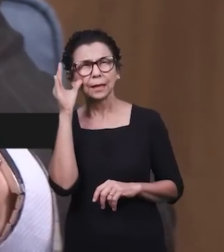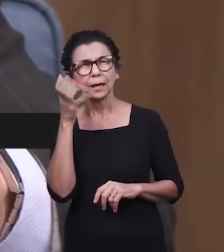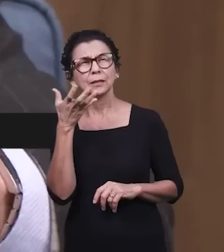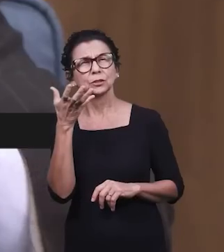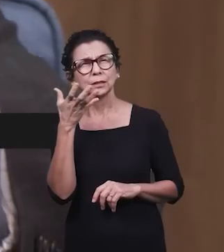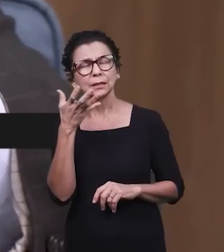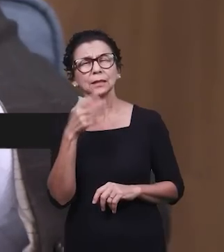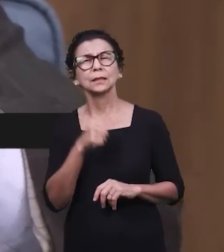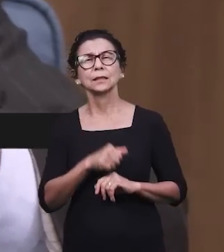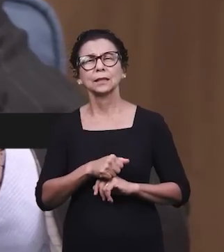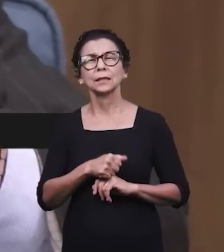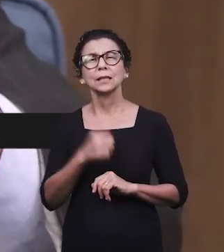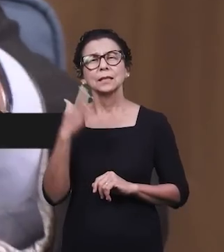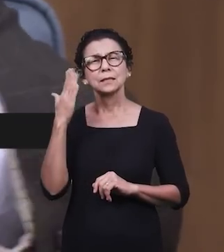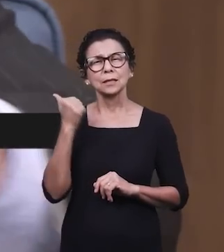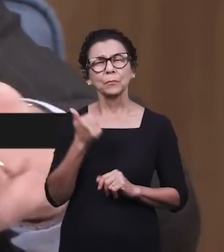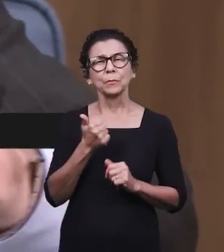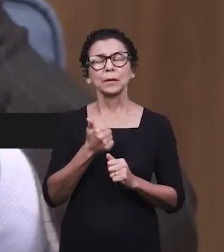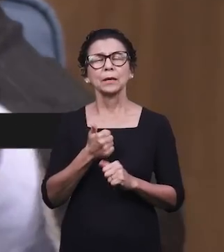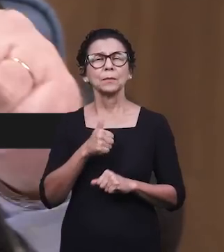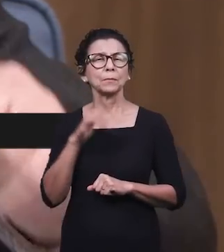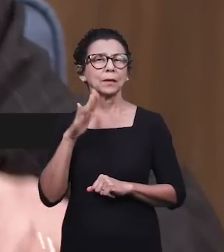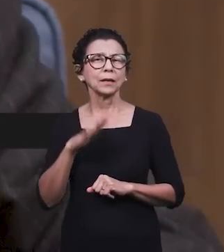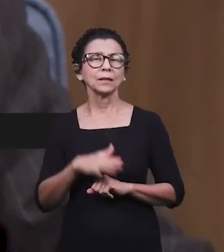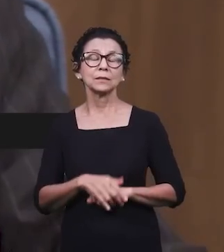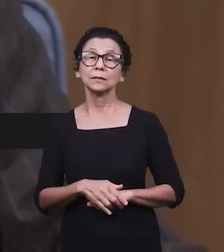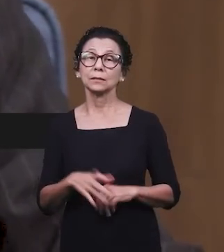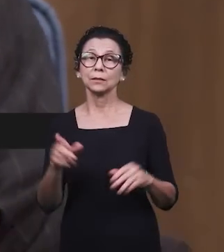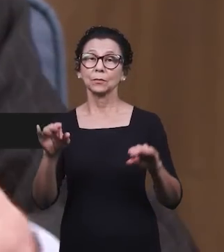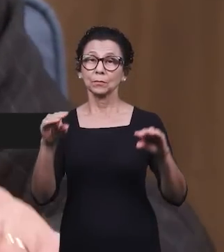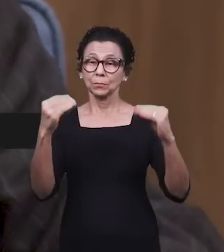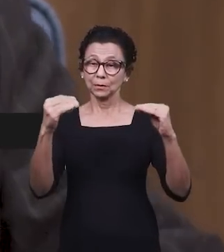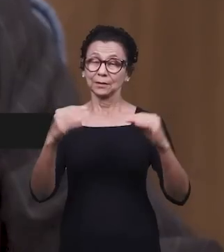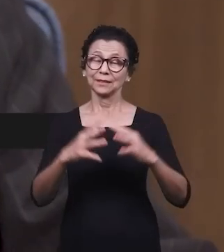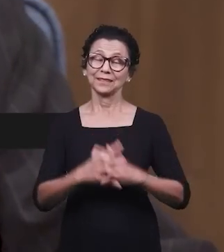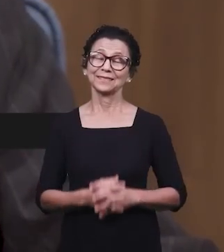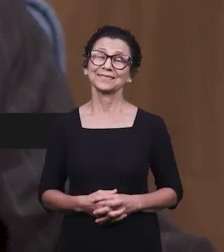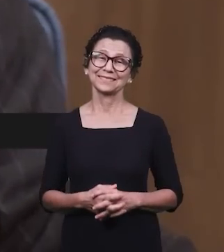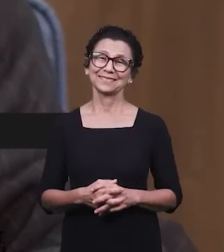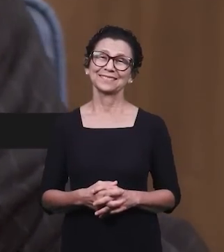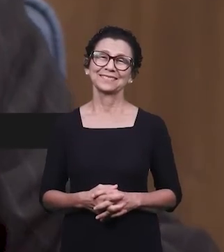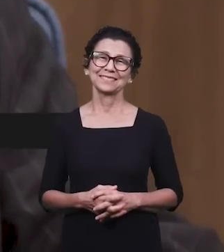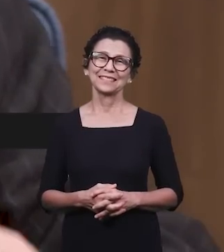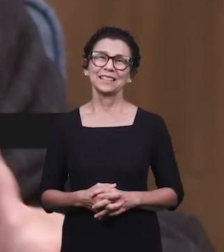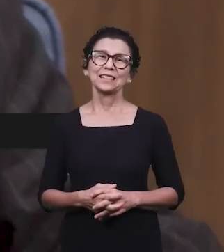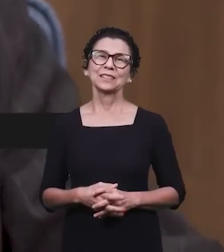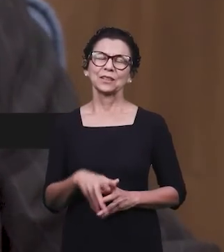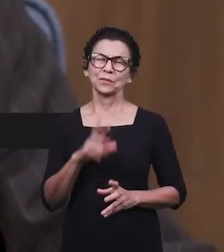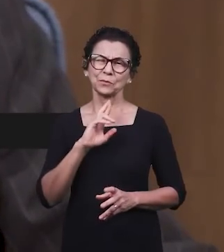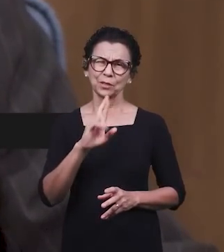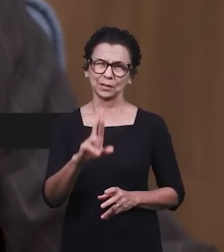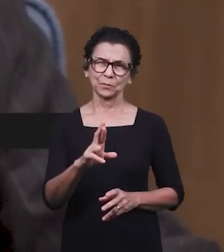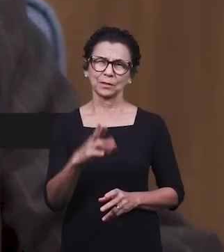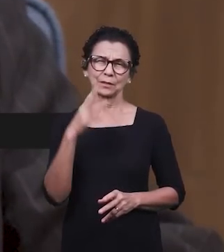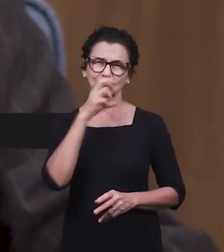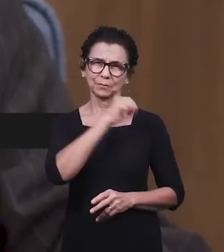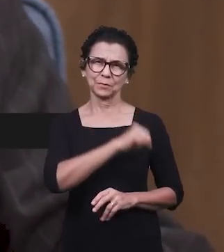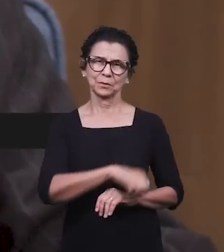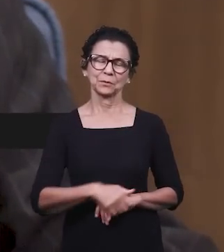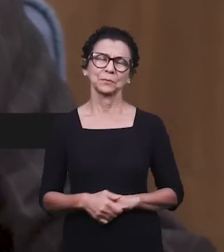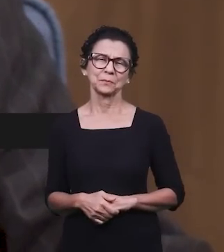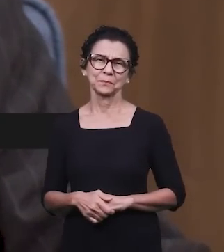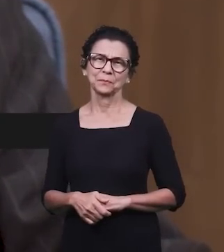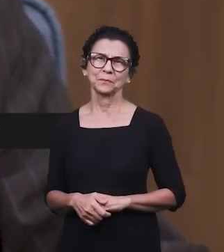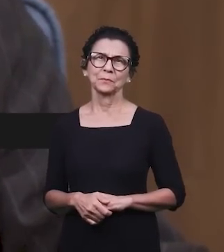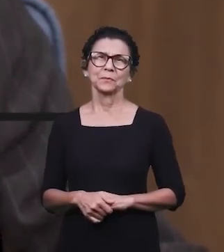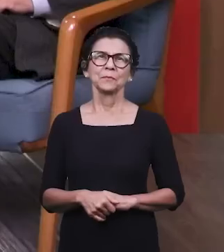isso mesmo, você precisa saber. Escreva aí, mande para a gente que nós providenciamos a resposta logo logo. Então vamos lá, esse